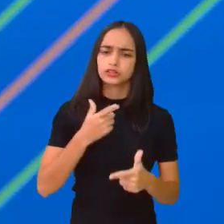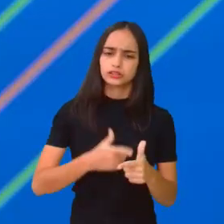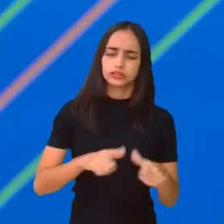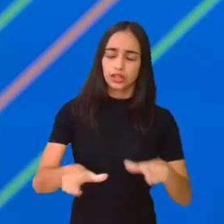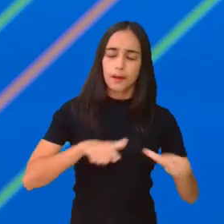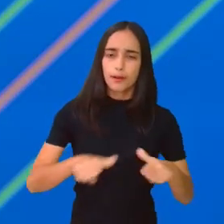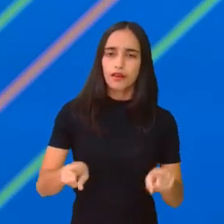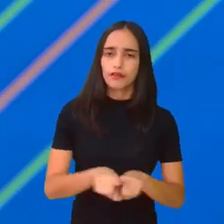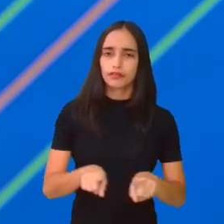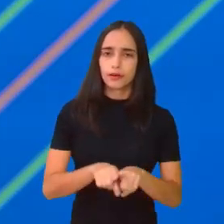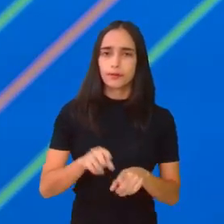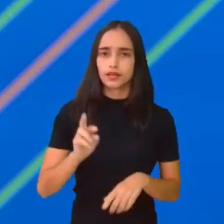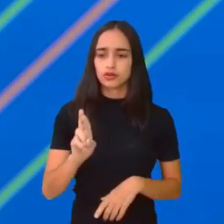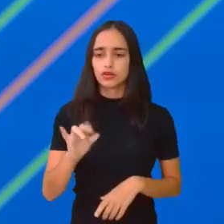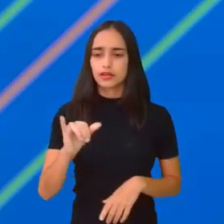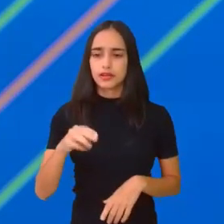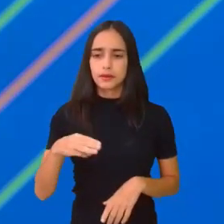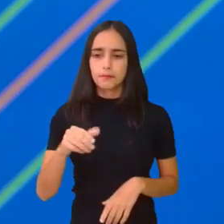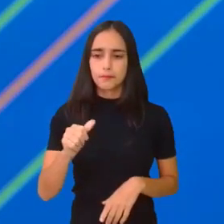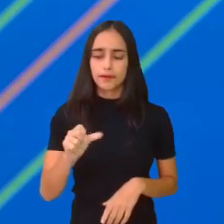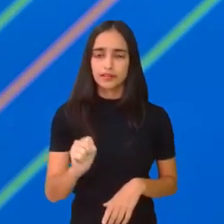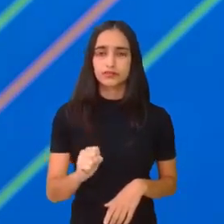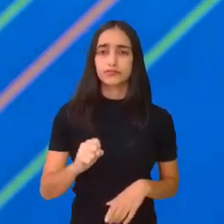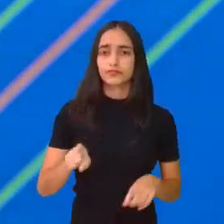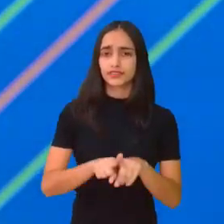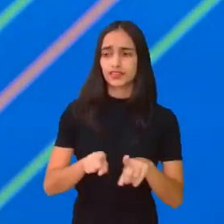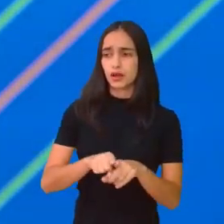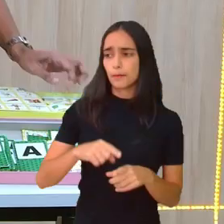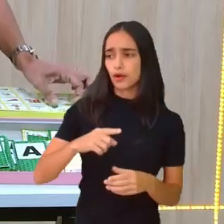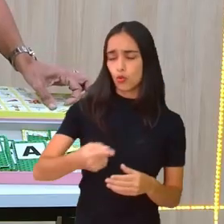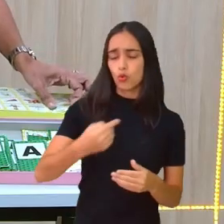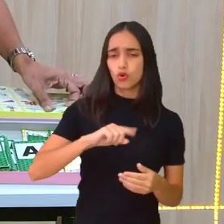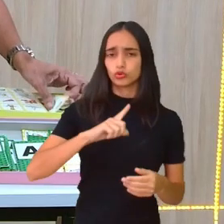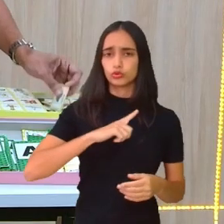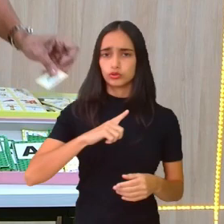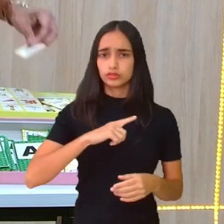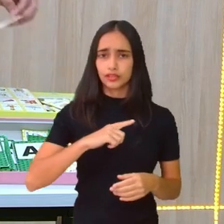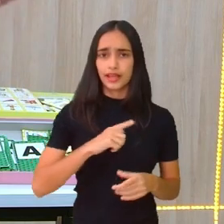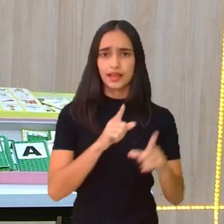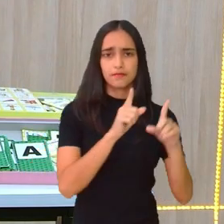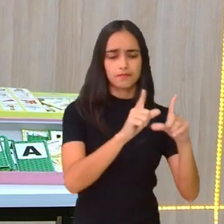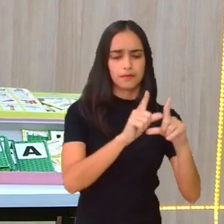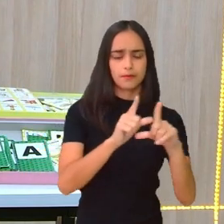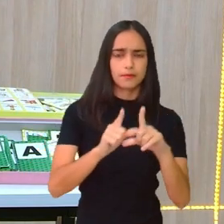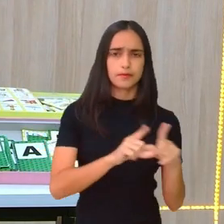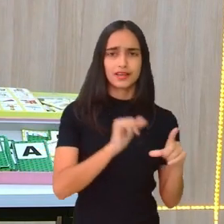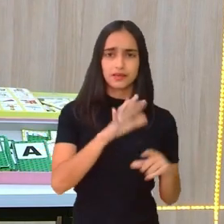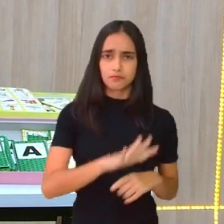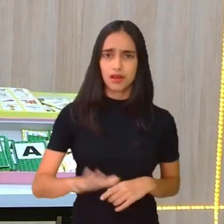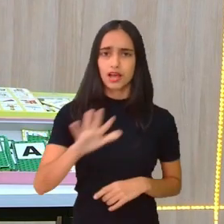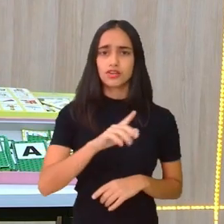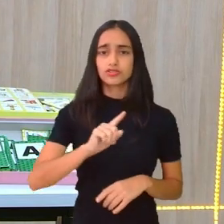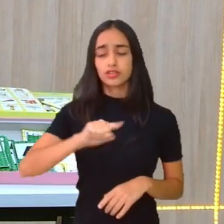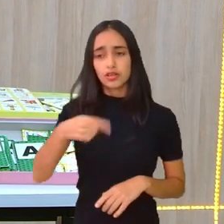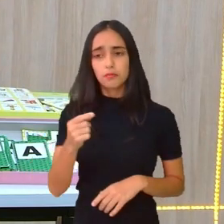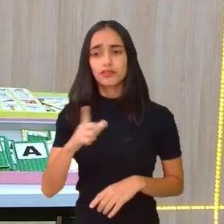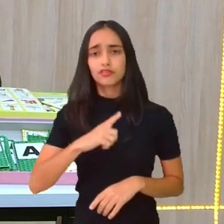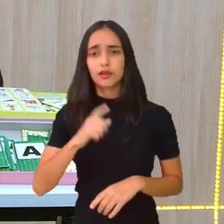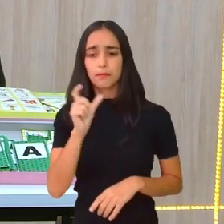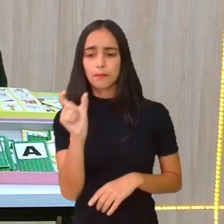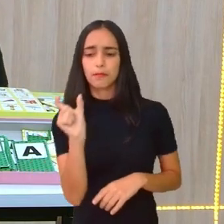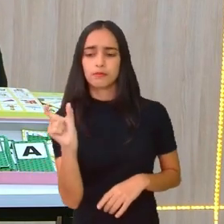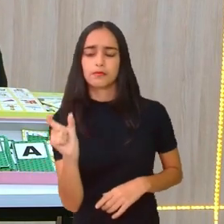figuras, várias gravuras, né? E a gente tem a palavra também, que aí a gente